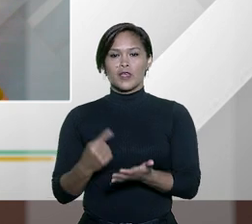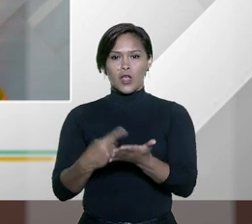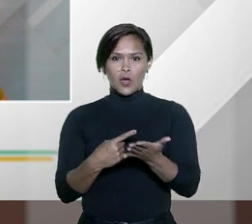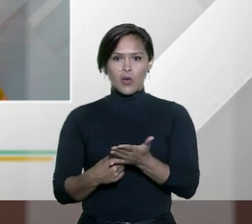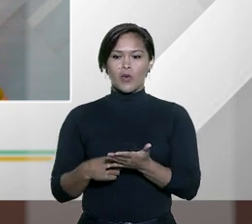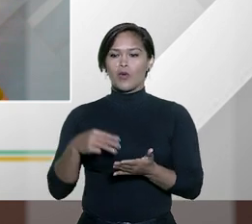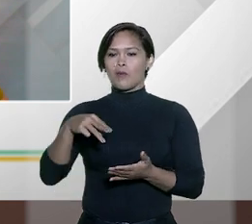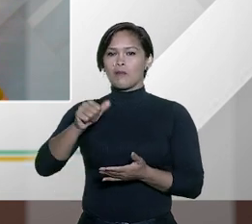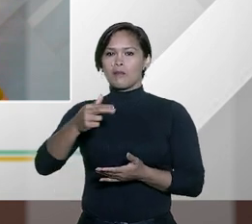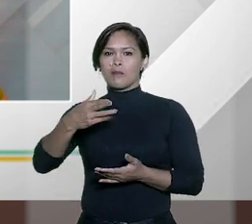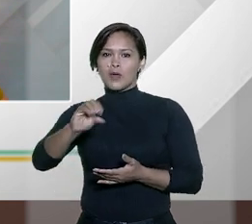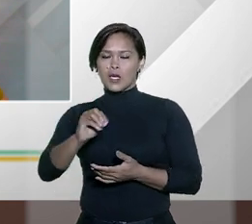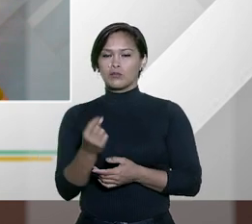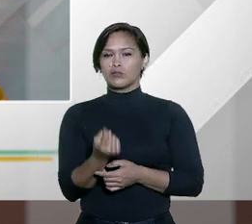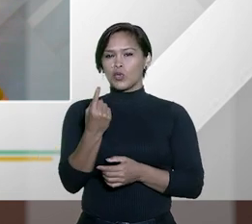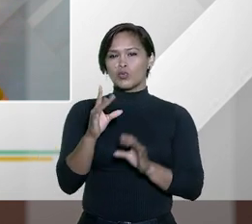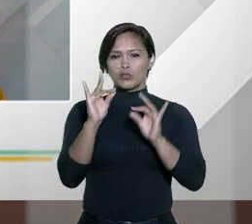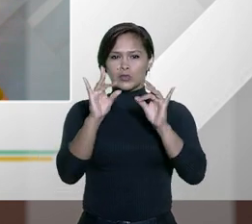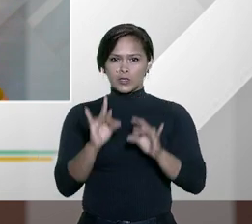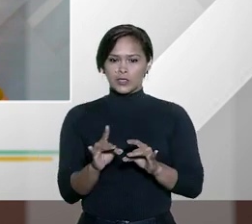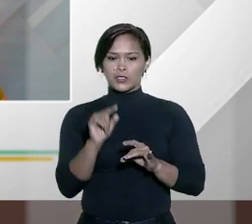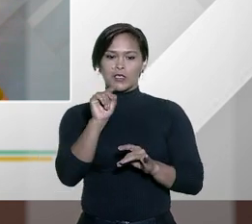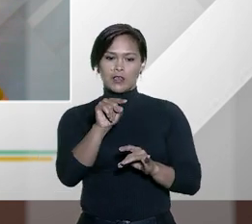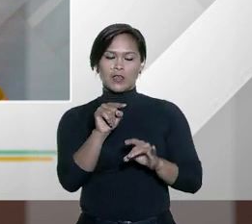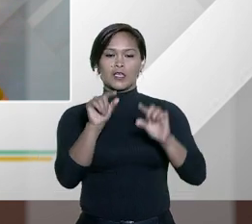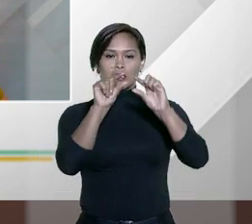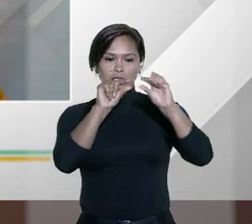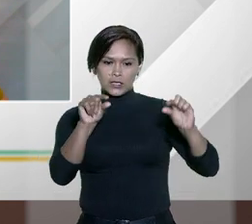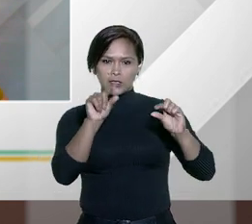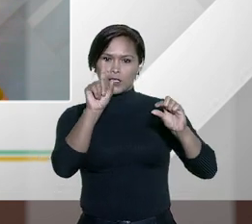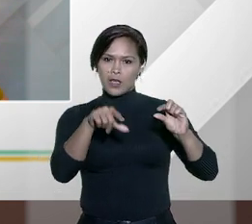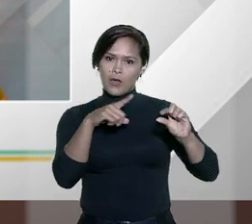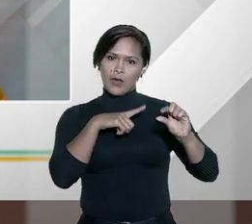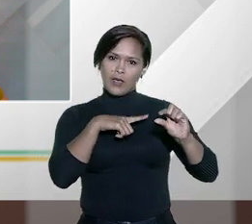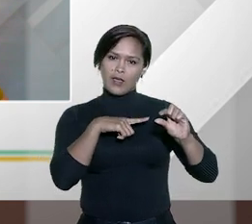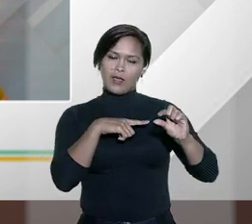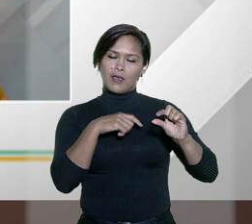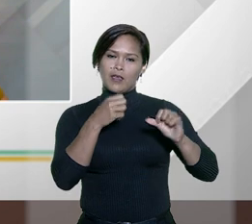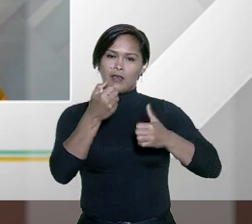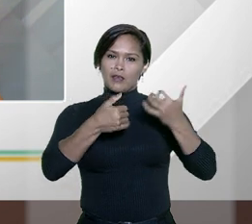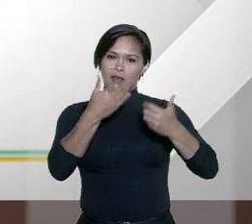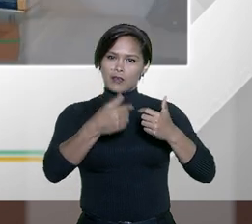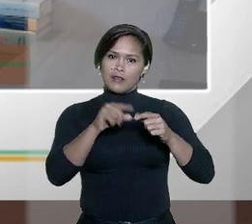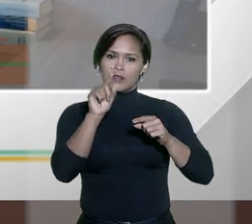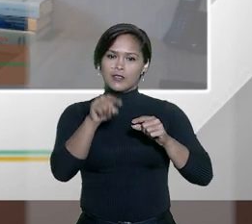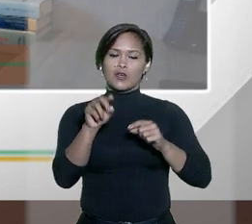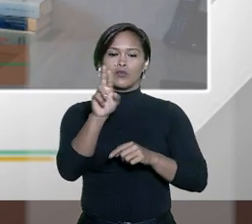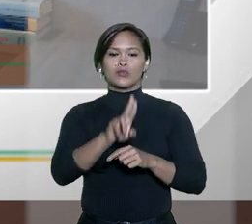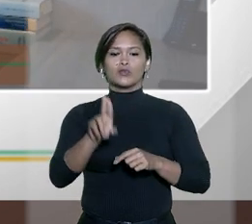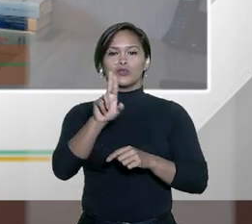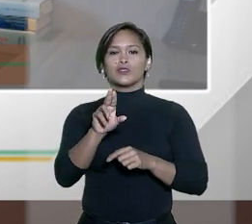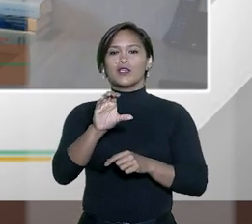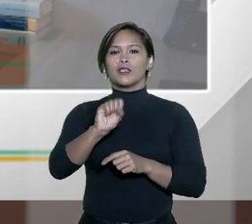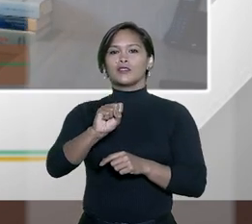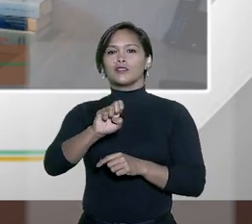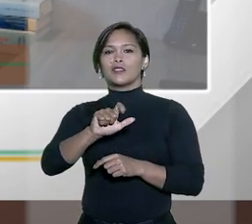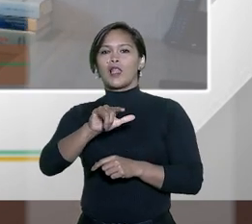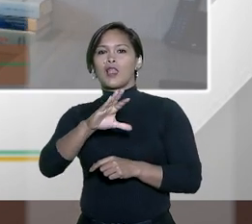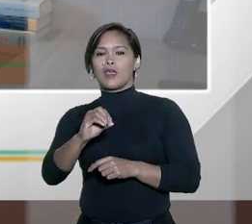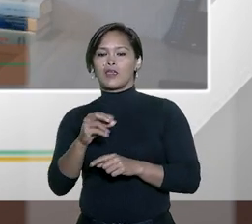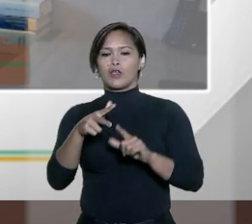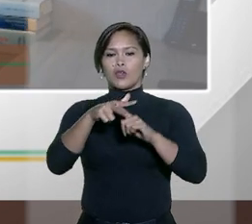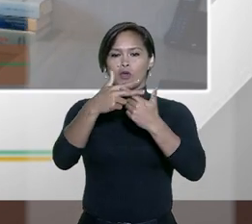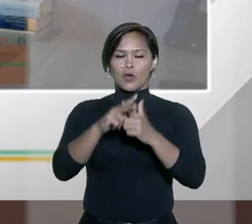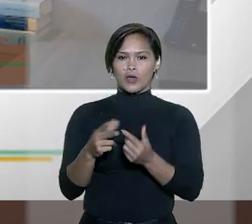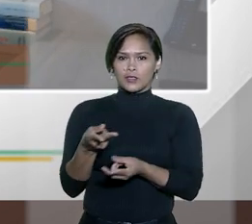concordo, doutor Marco. Eu acho que o único ponto sensível é justamente essa questão de utilizar a Selic como